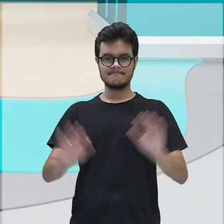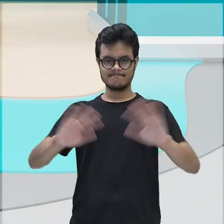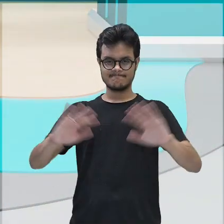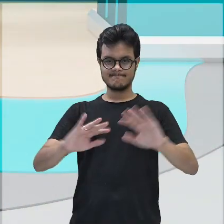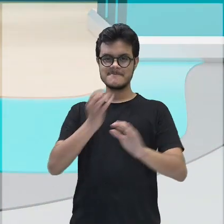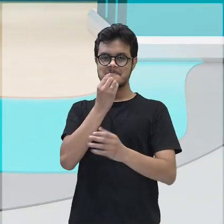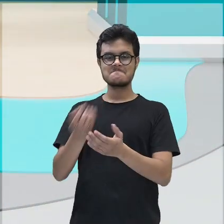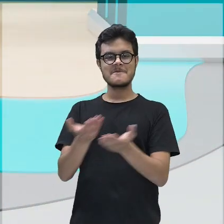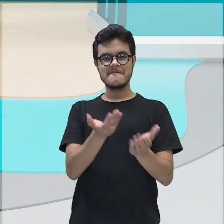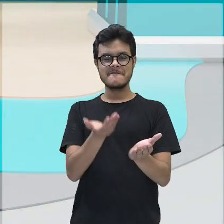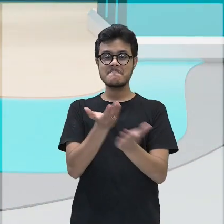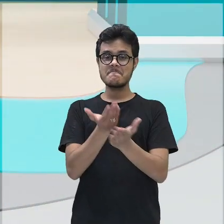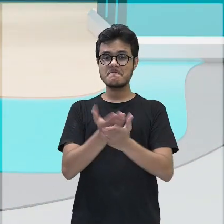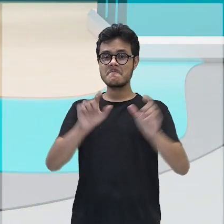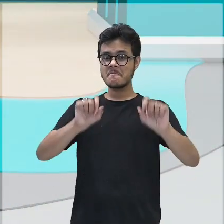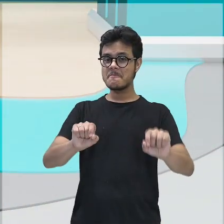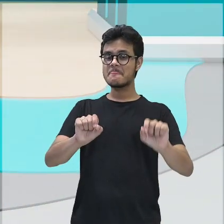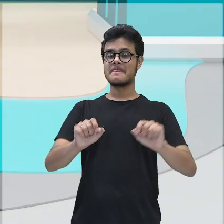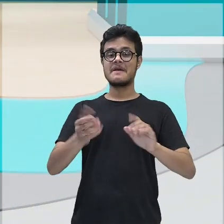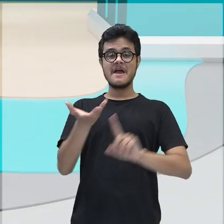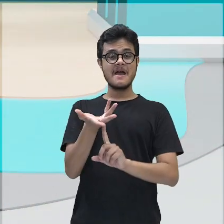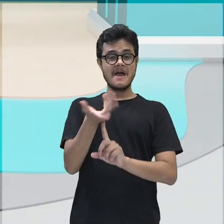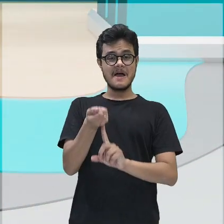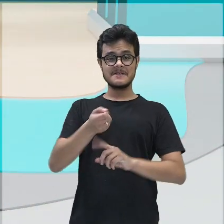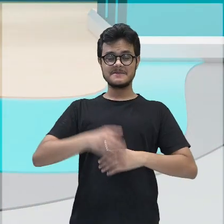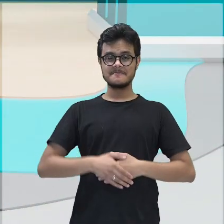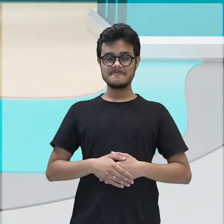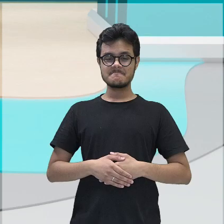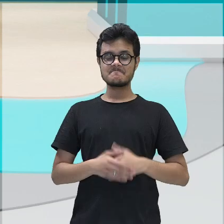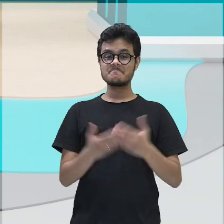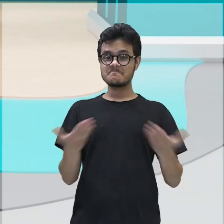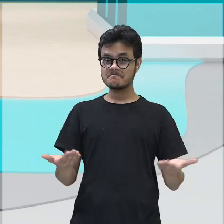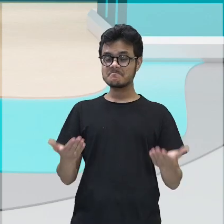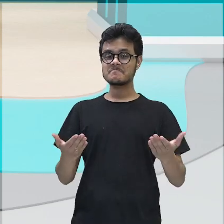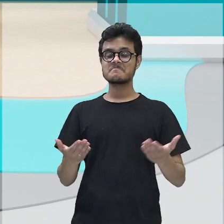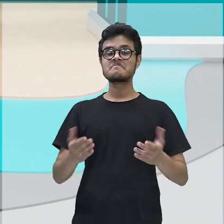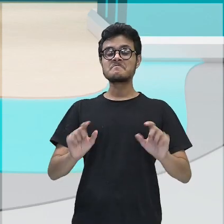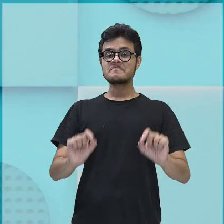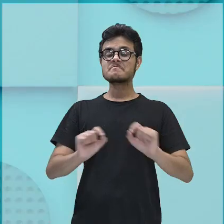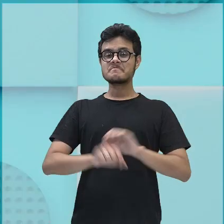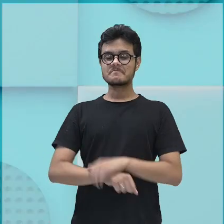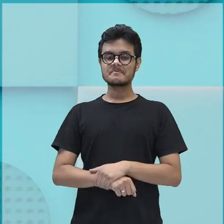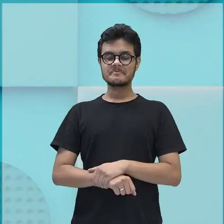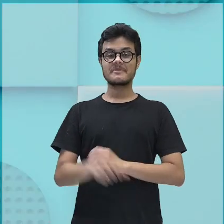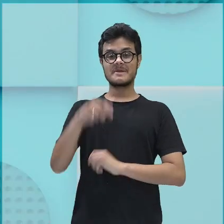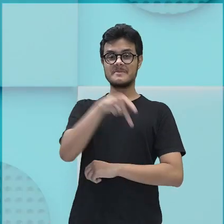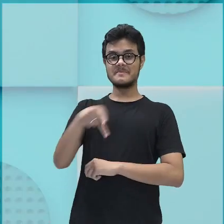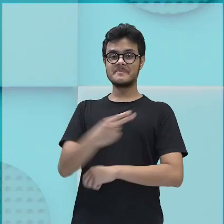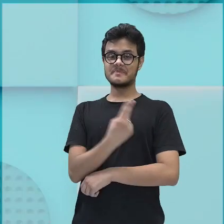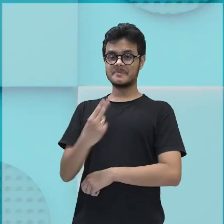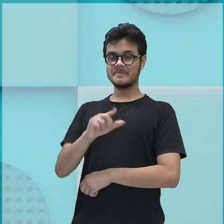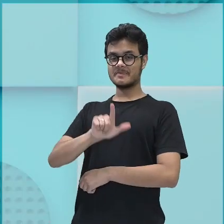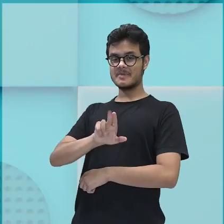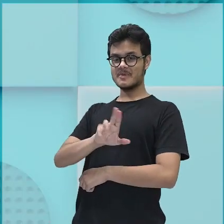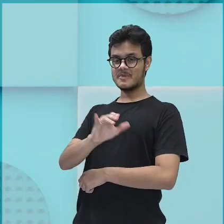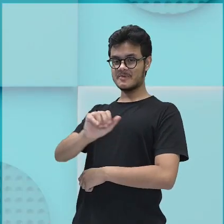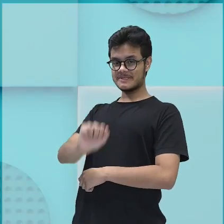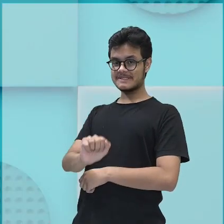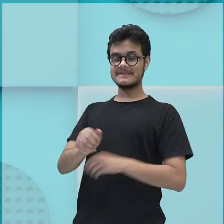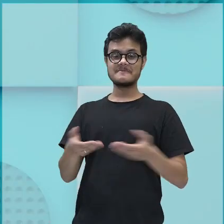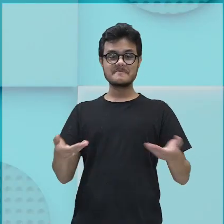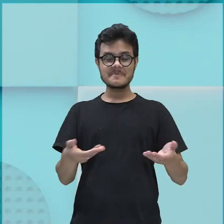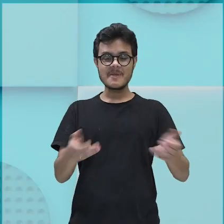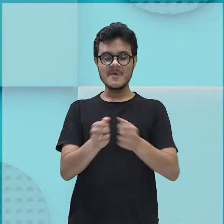Olá, sejam todos bem-vindos para mais uma aula de arte do ensino fundamental. Eu sou a professora Lúcia Santos e vou estar